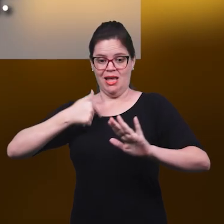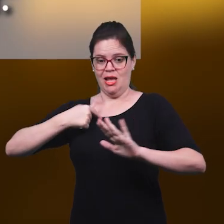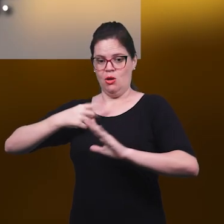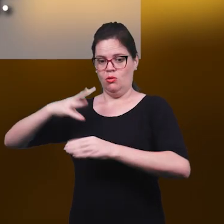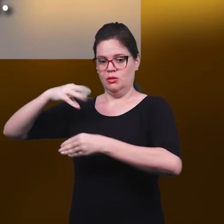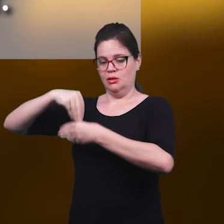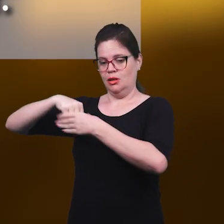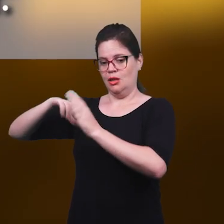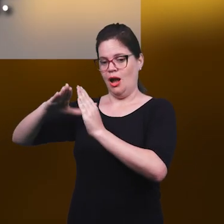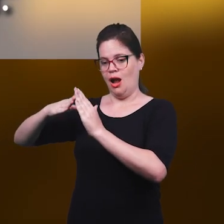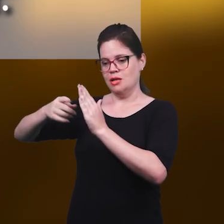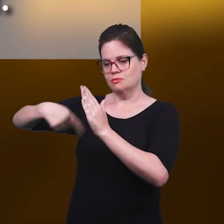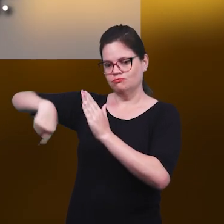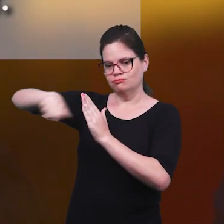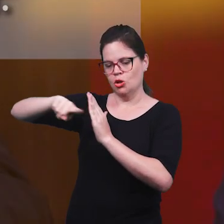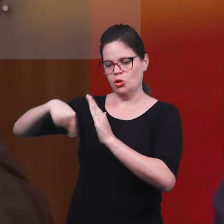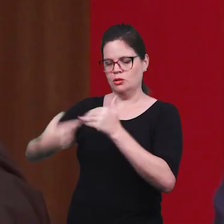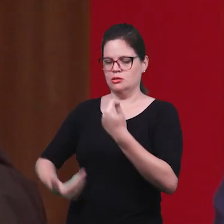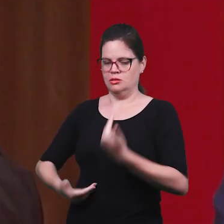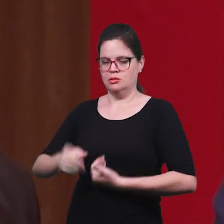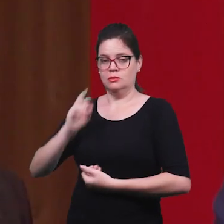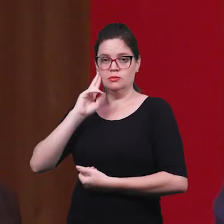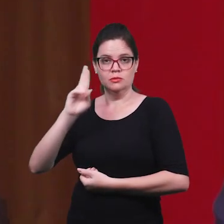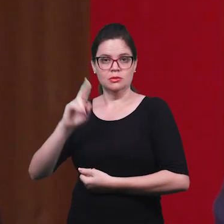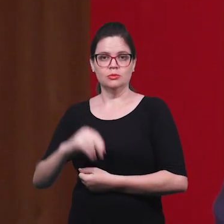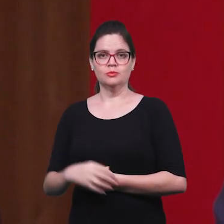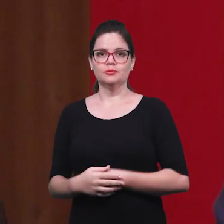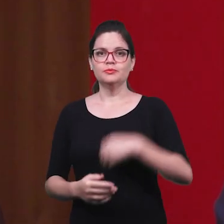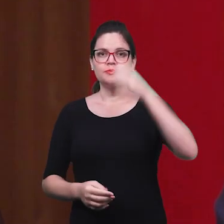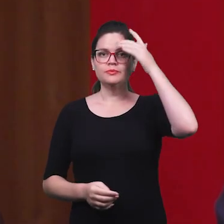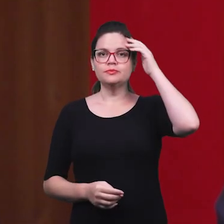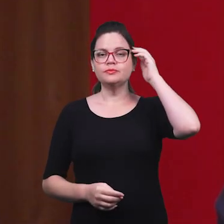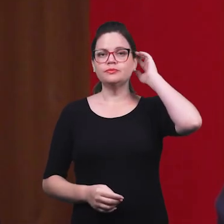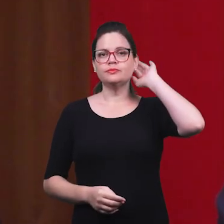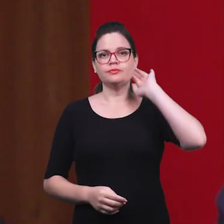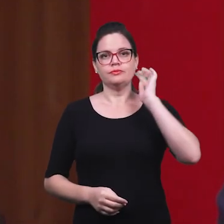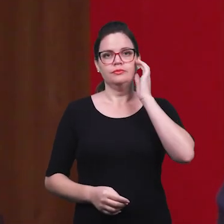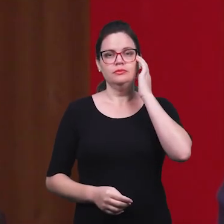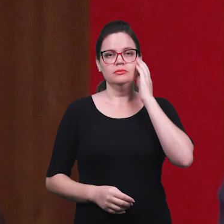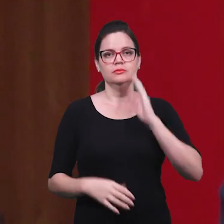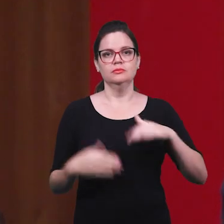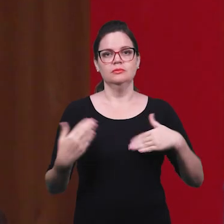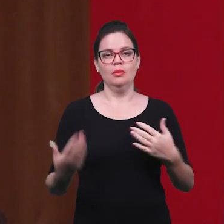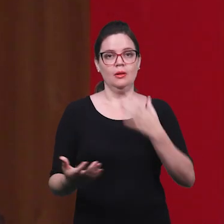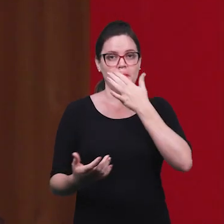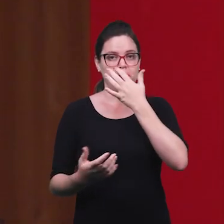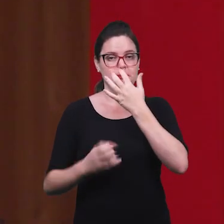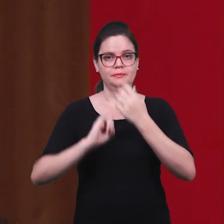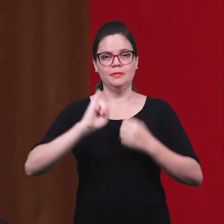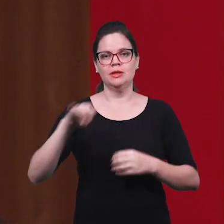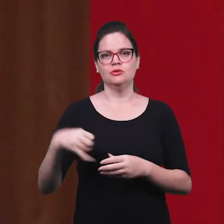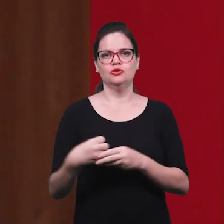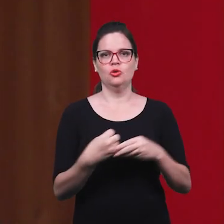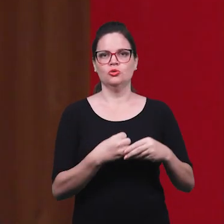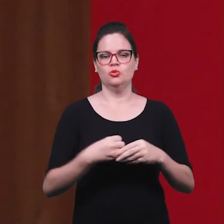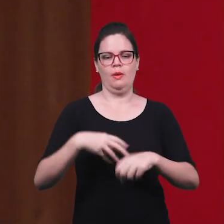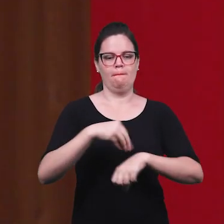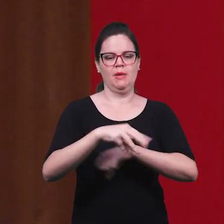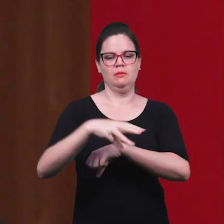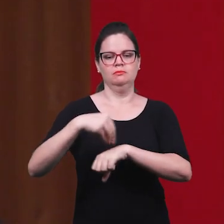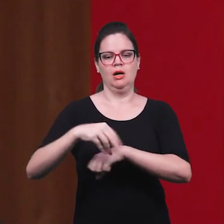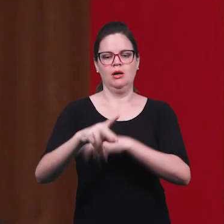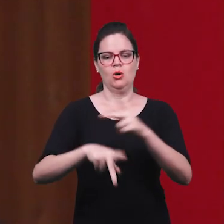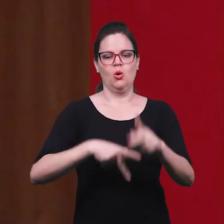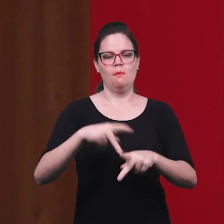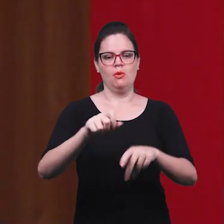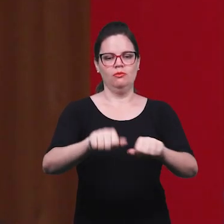casa serviremos ao Senhor. Josué aqui, juntamente com todo o povo de Israel, pastor Marcelo, se encontrava